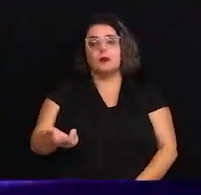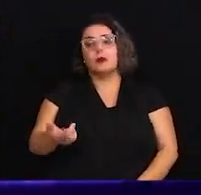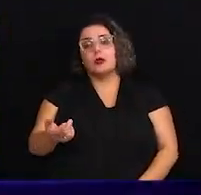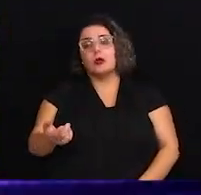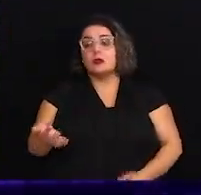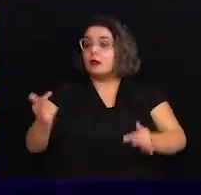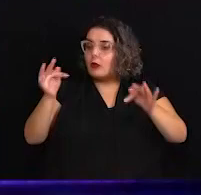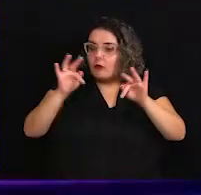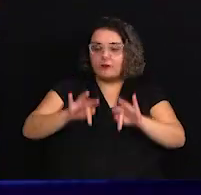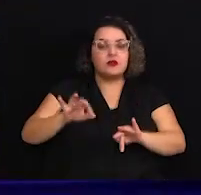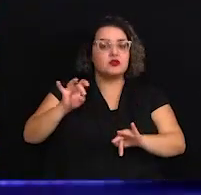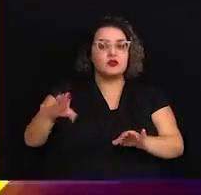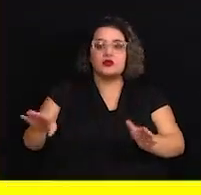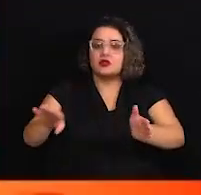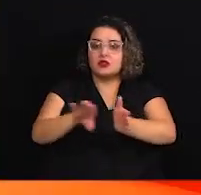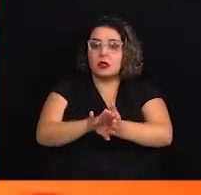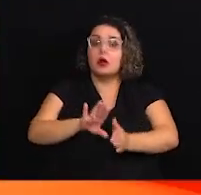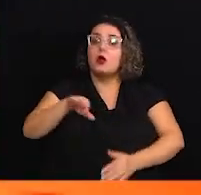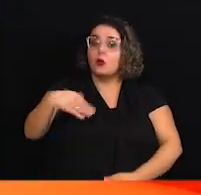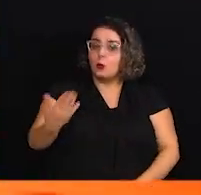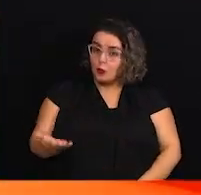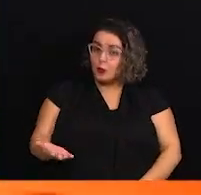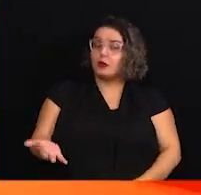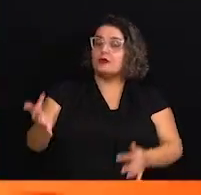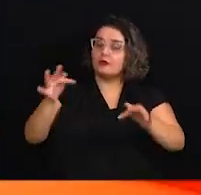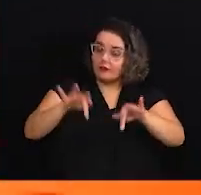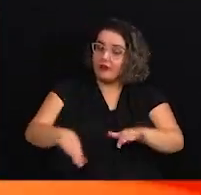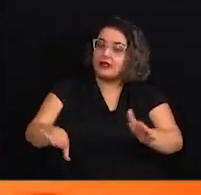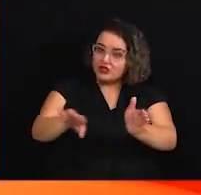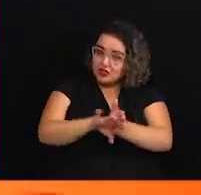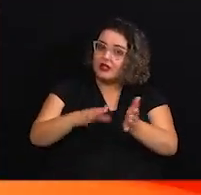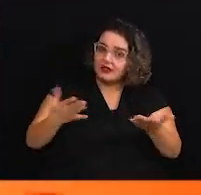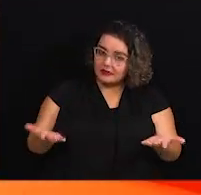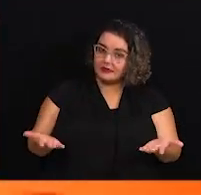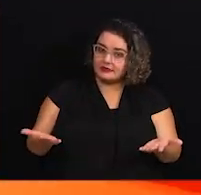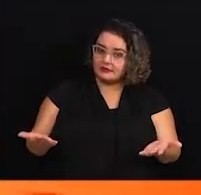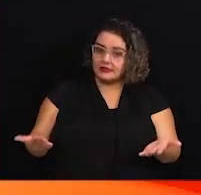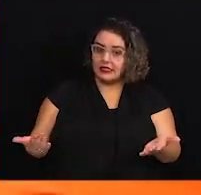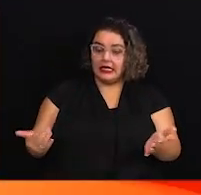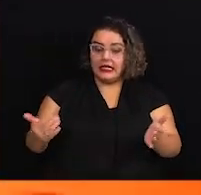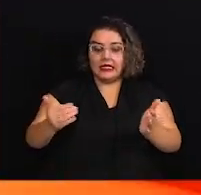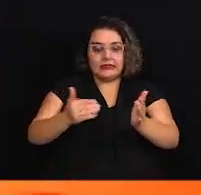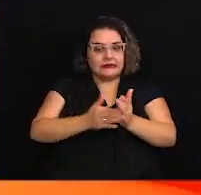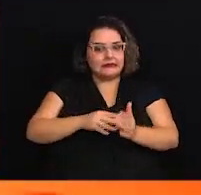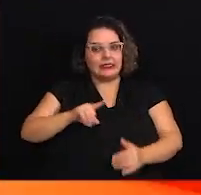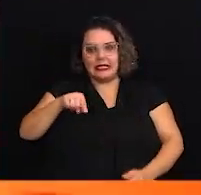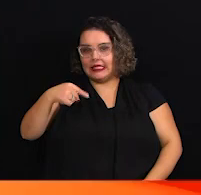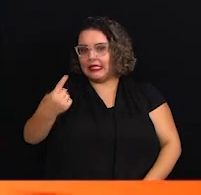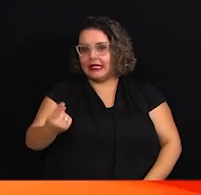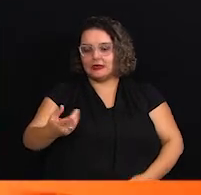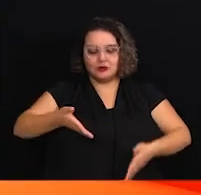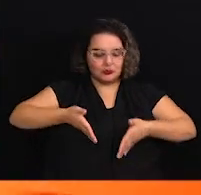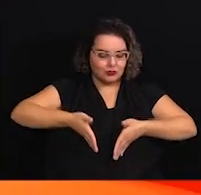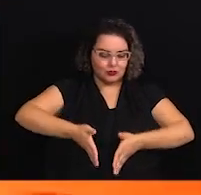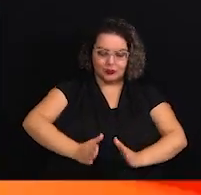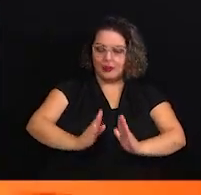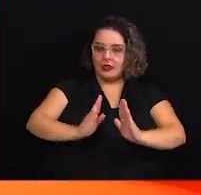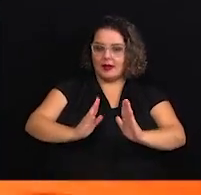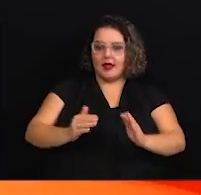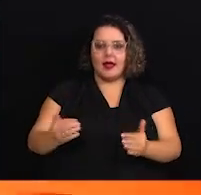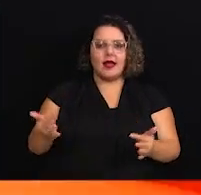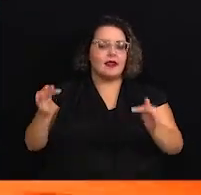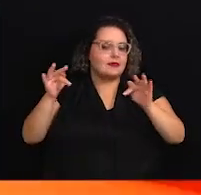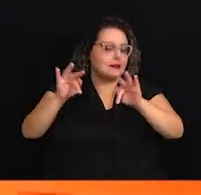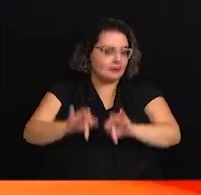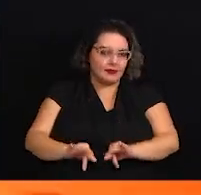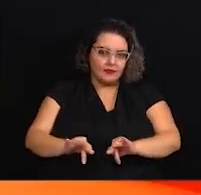né? Então, o fim só chega quando o fim realmente chega. Então, até lá, da data do nosso nascimento até